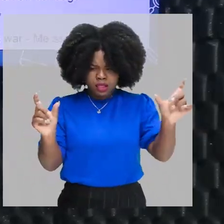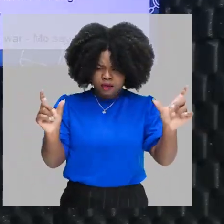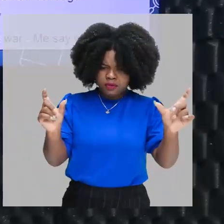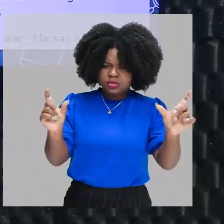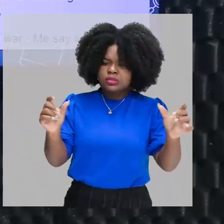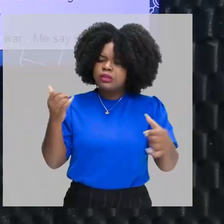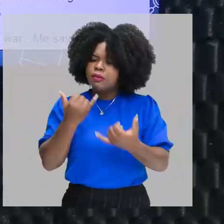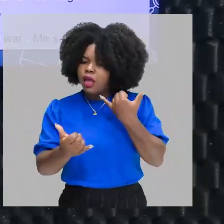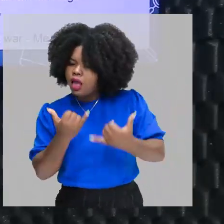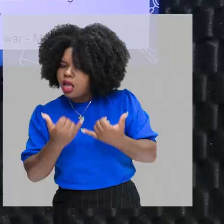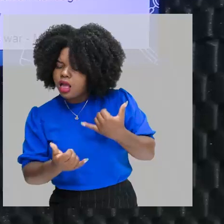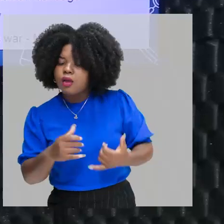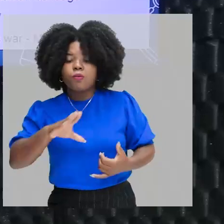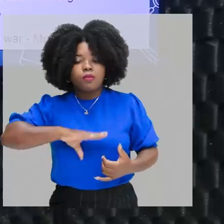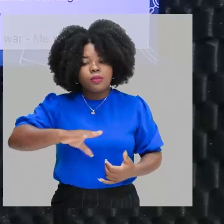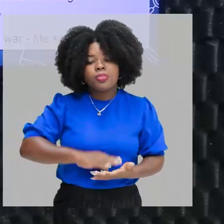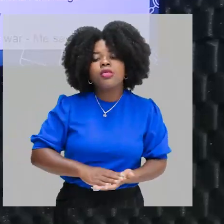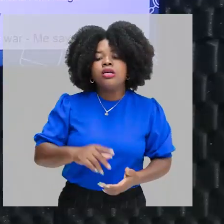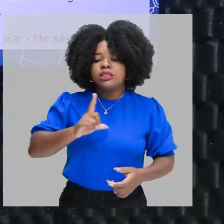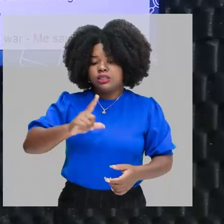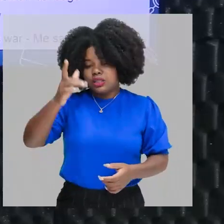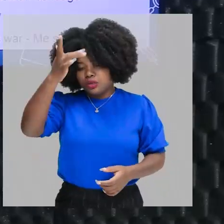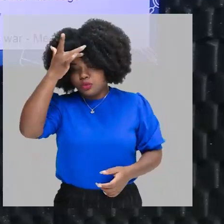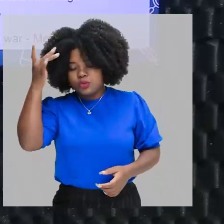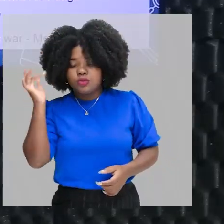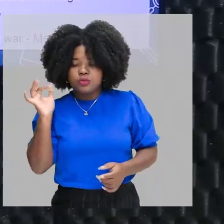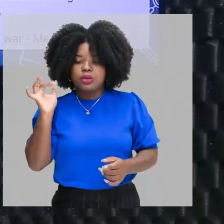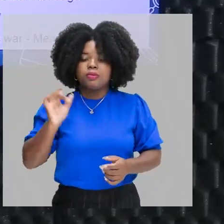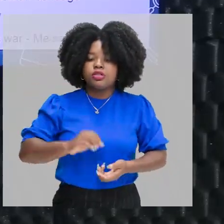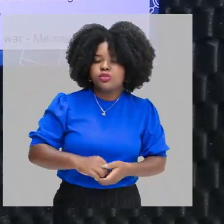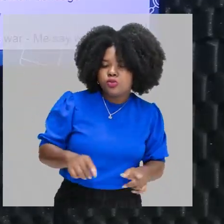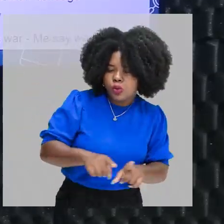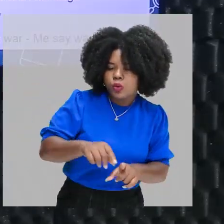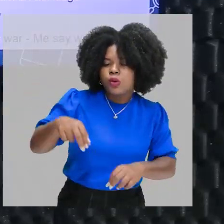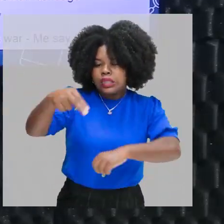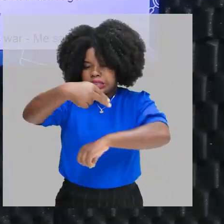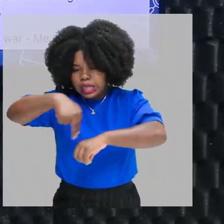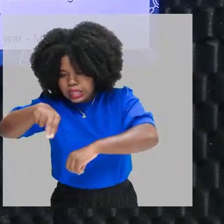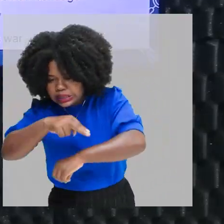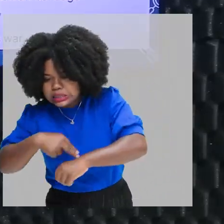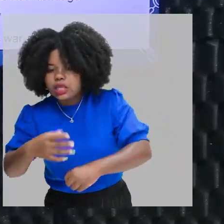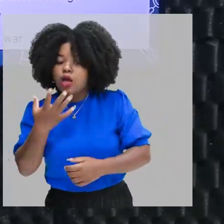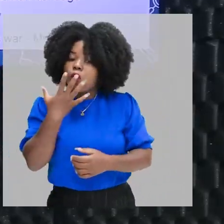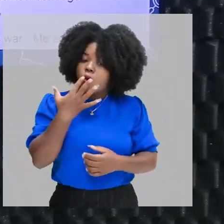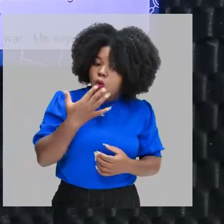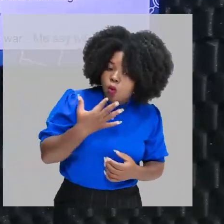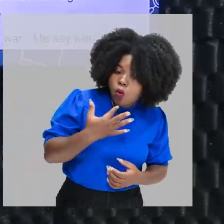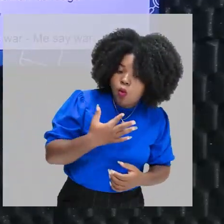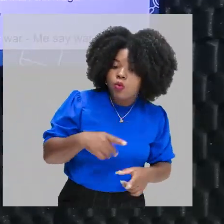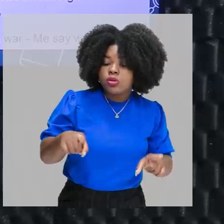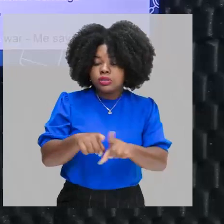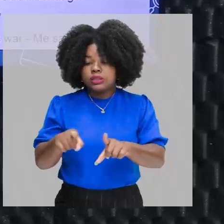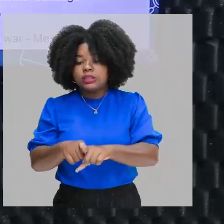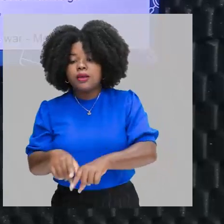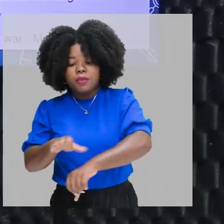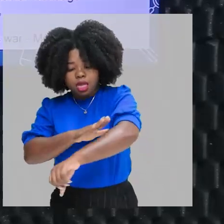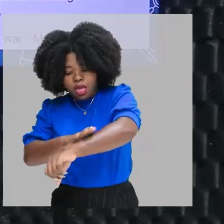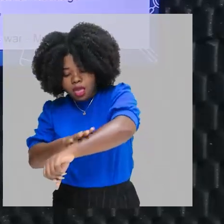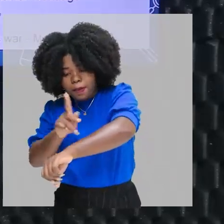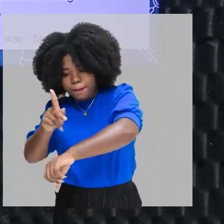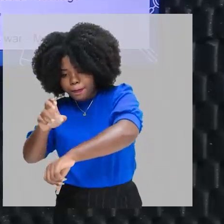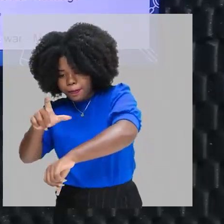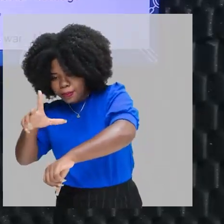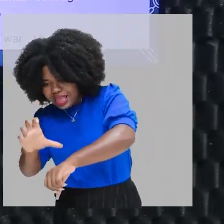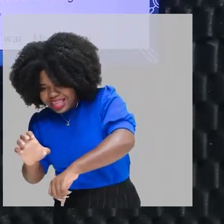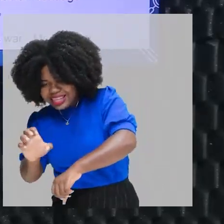português. Eu tenho aqui, por exemplo, cidadãos, nação, cor, man's skin, a pele do homem. Então,